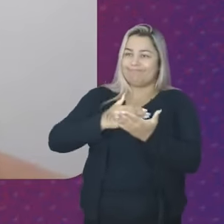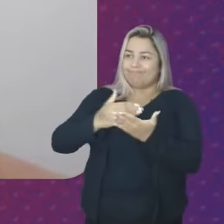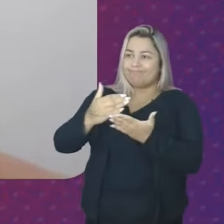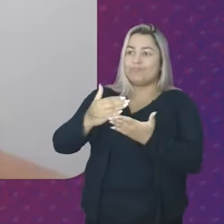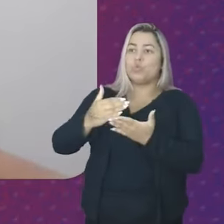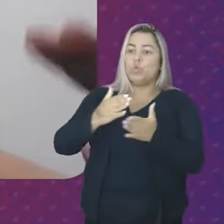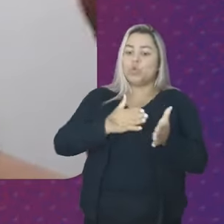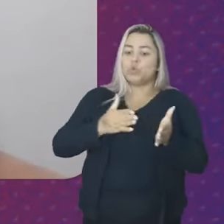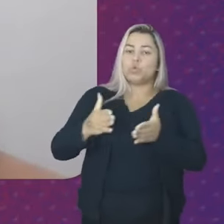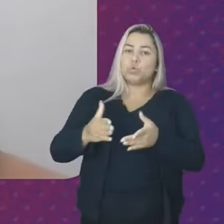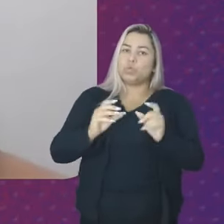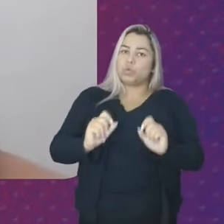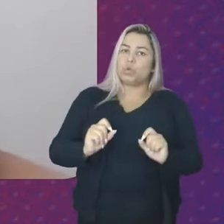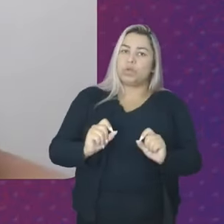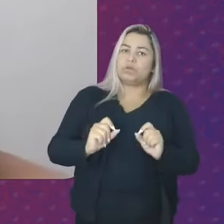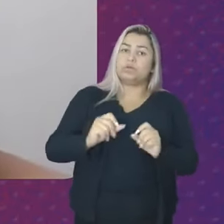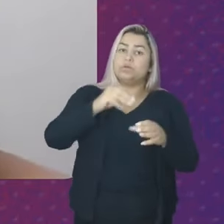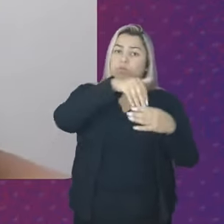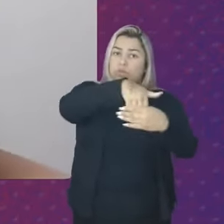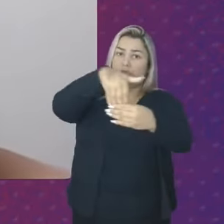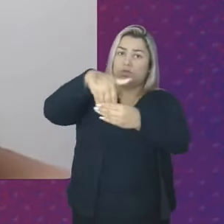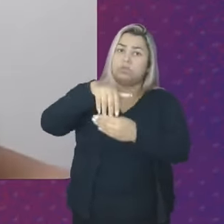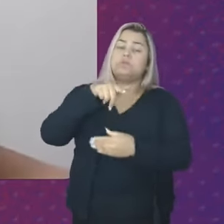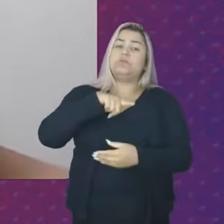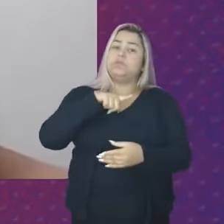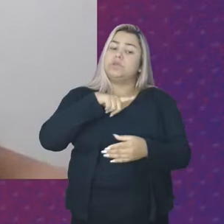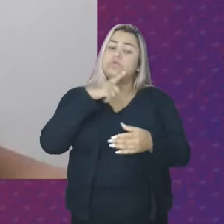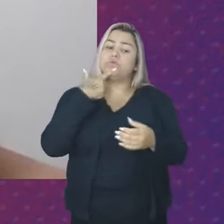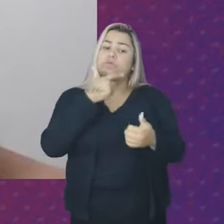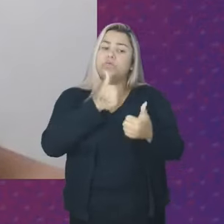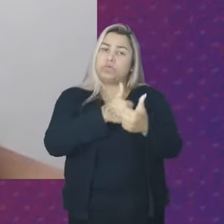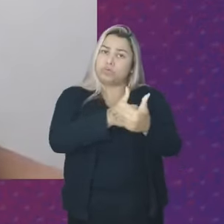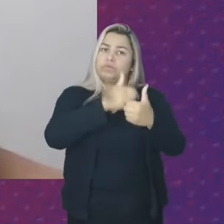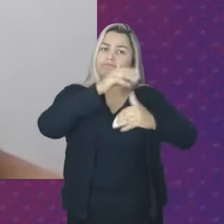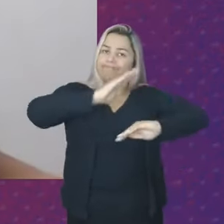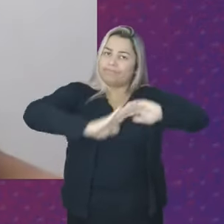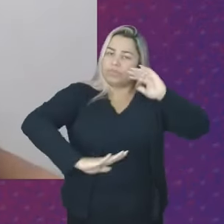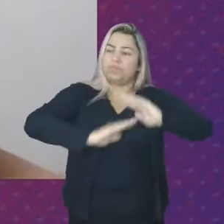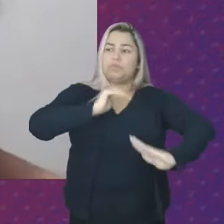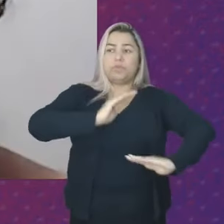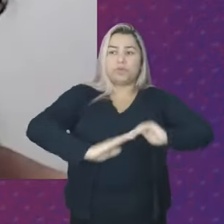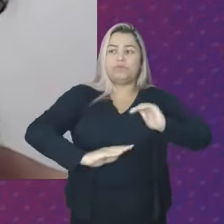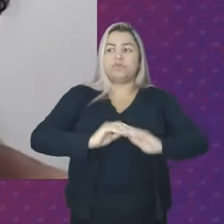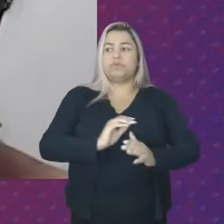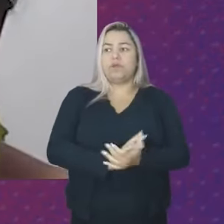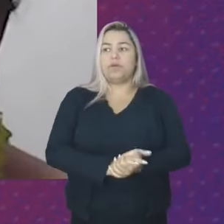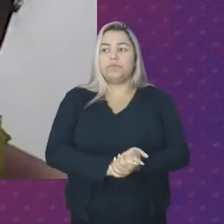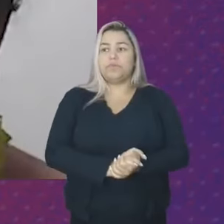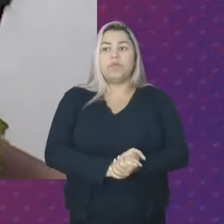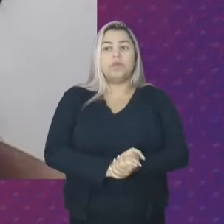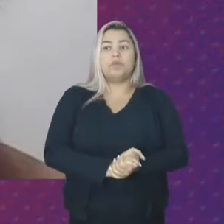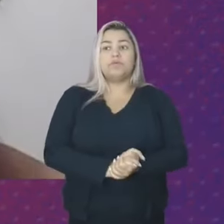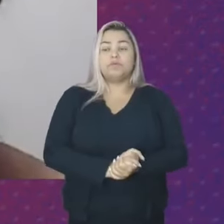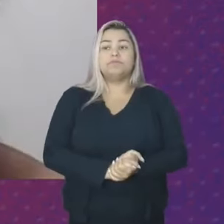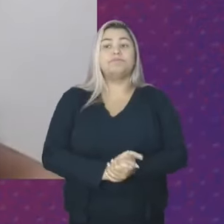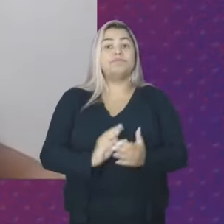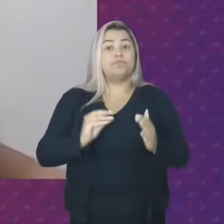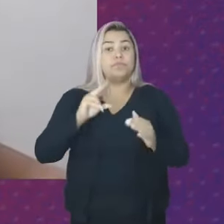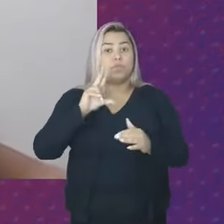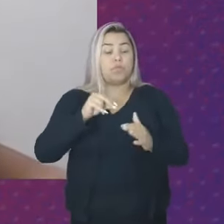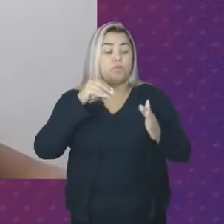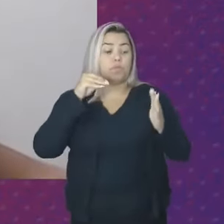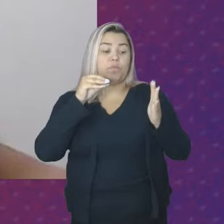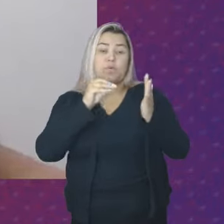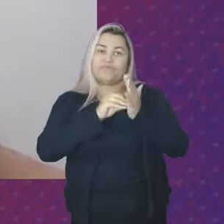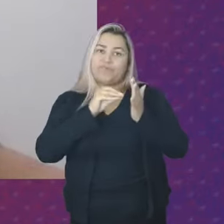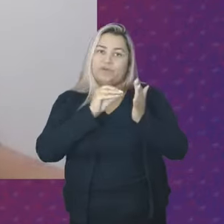processo eleitoral, você tenha um acompanhamento desses profissionais, porque é imprescindível uma boa